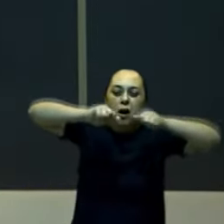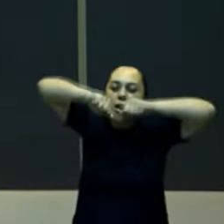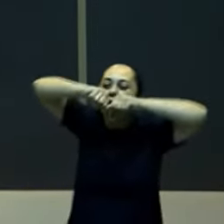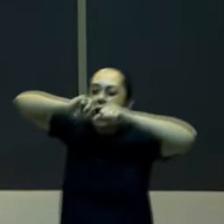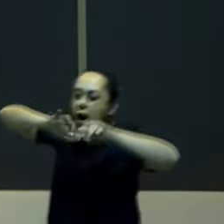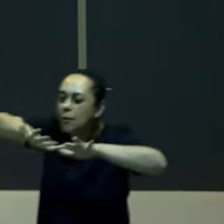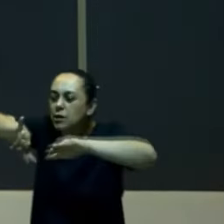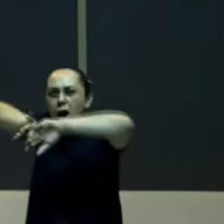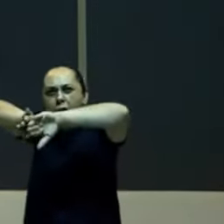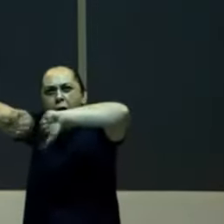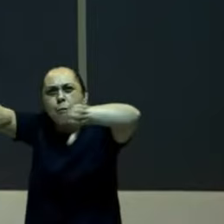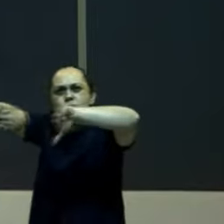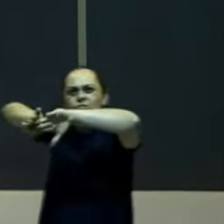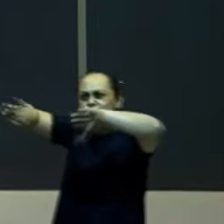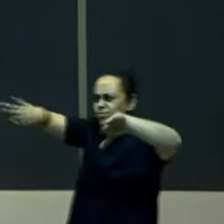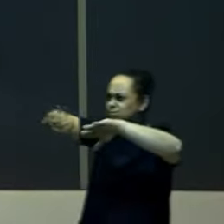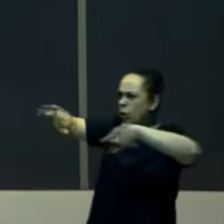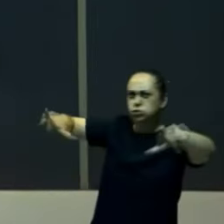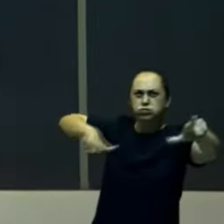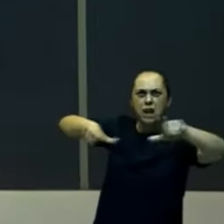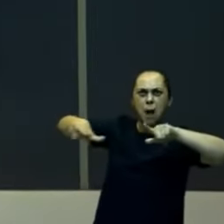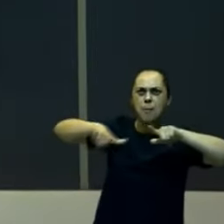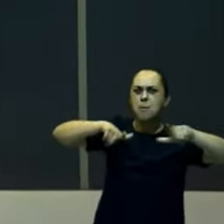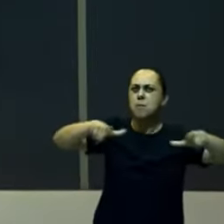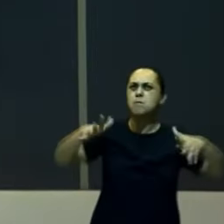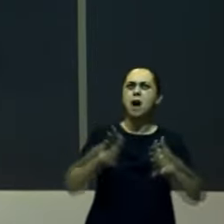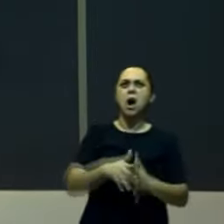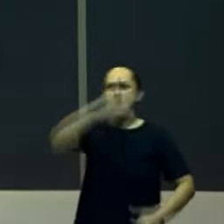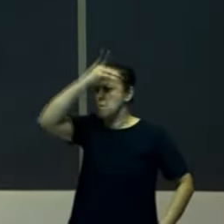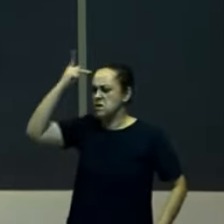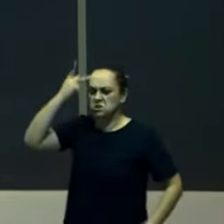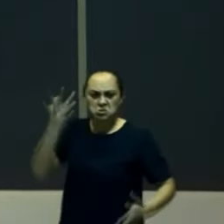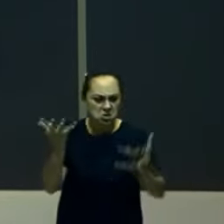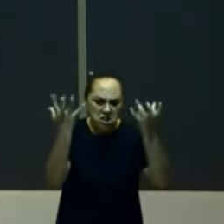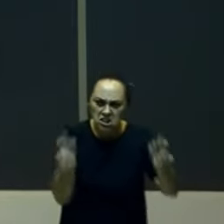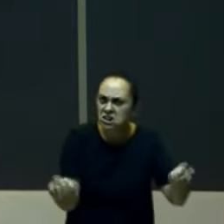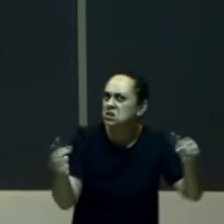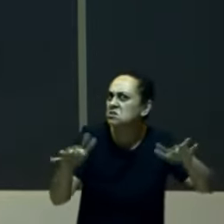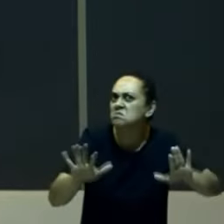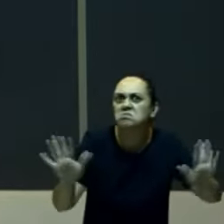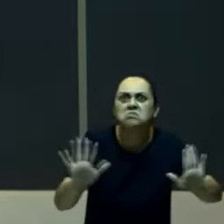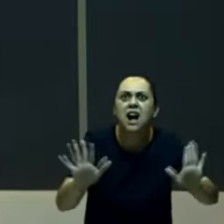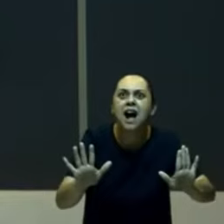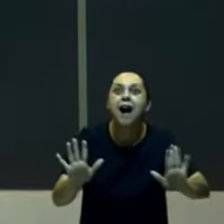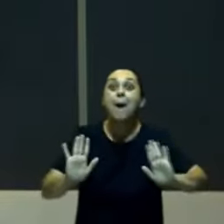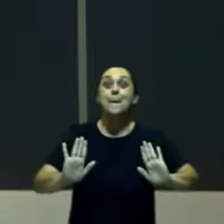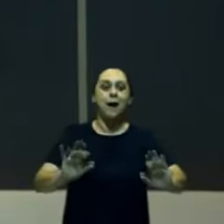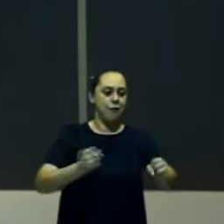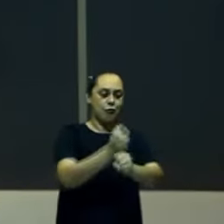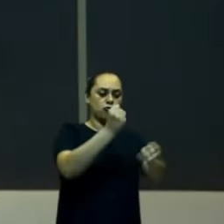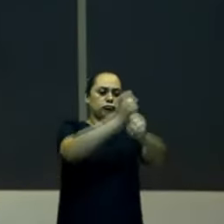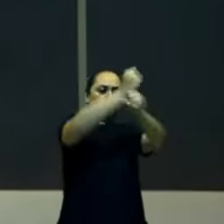situações, abençoando irmãos, gente que não era crente quando aqui estava em construção lá embaixo, depois do muro